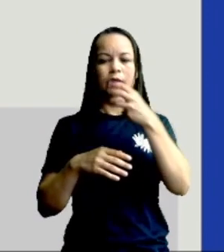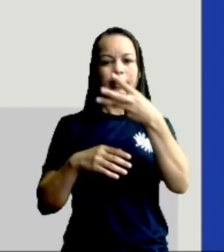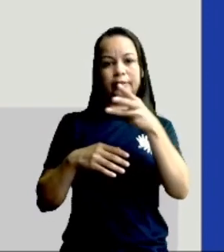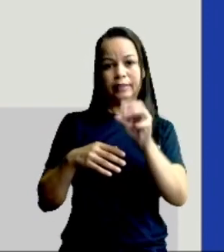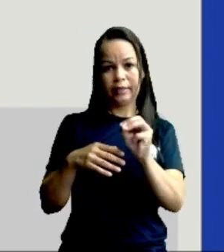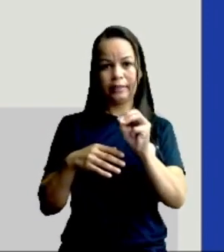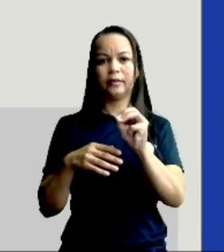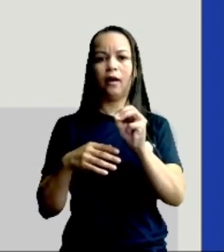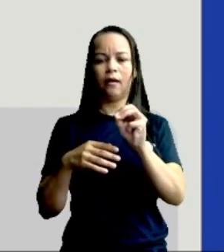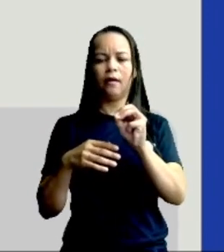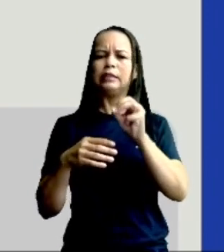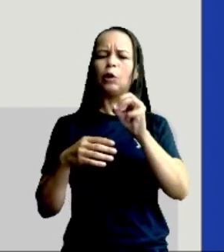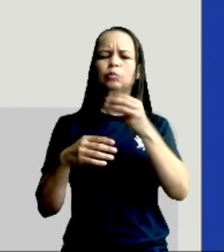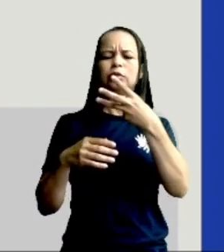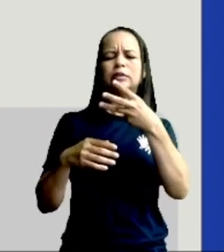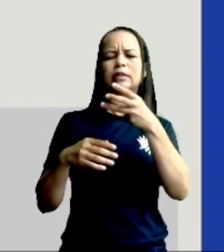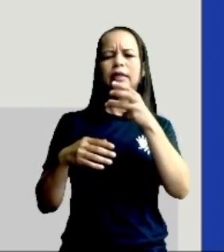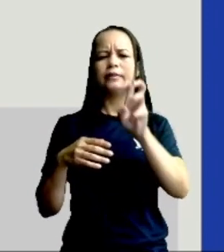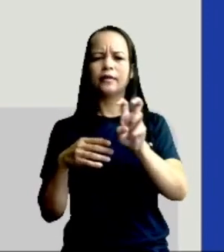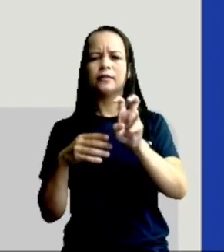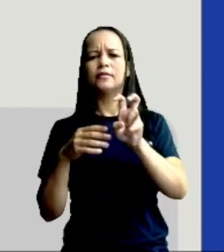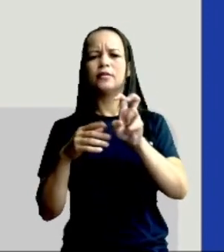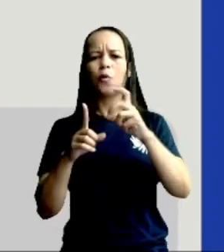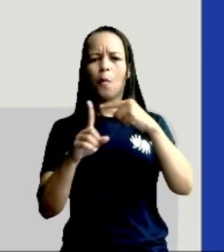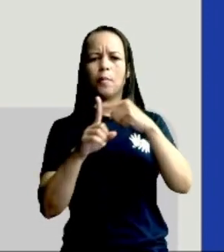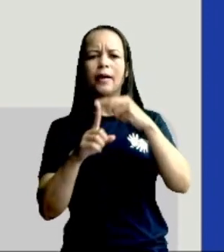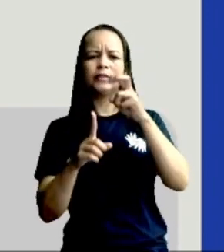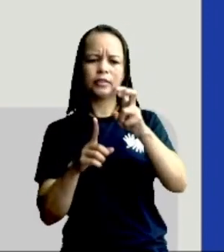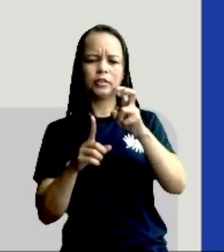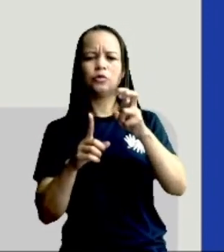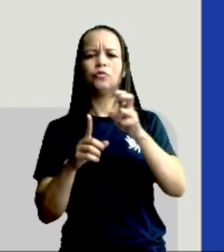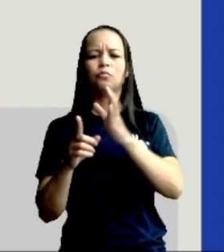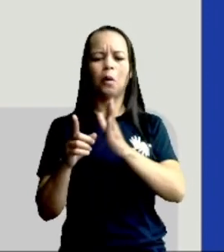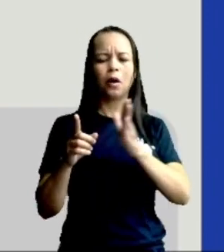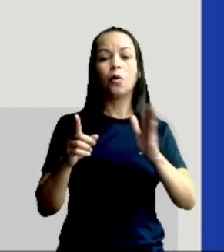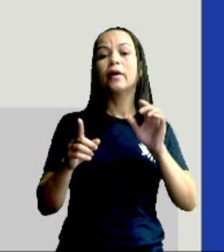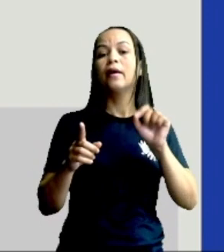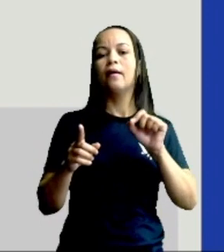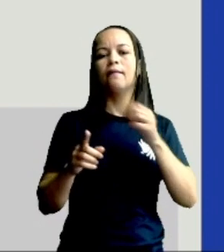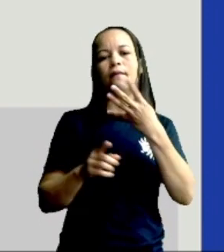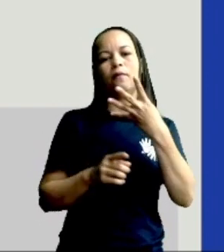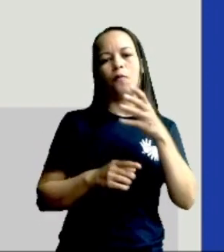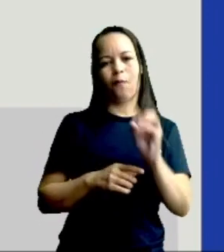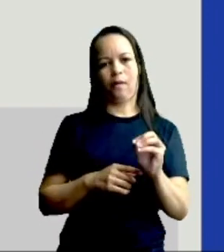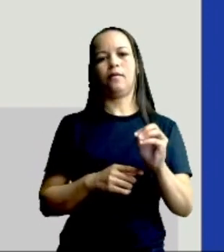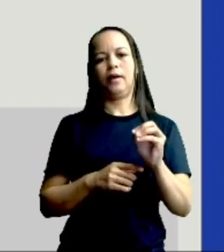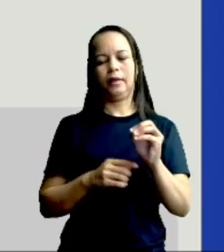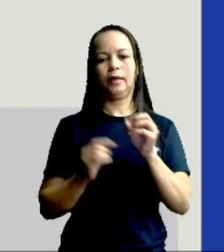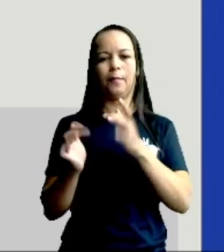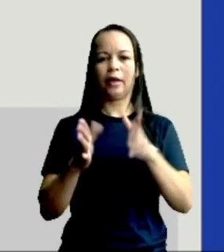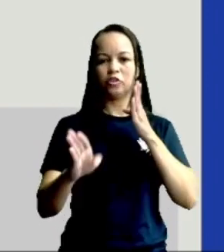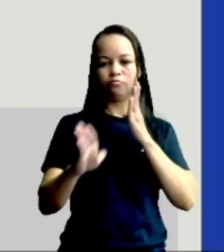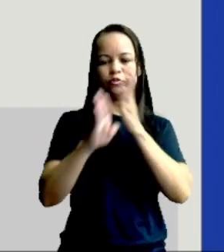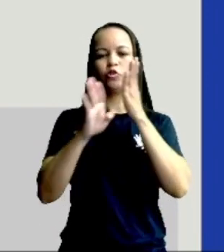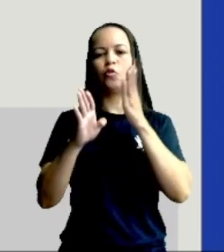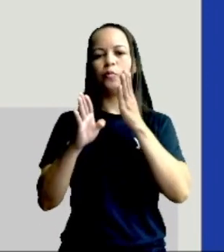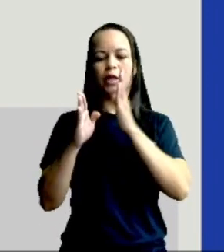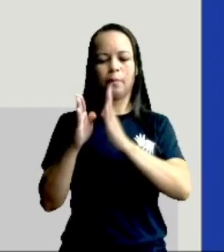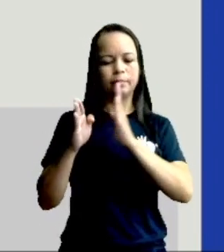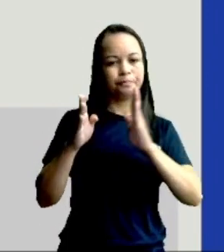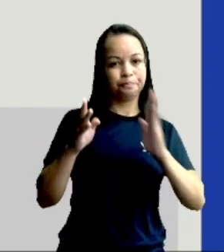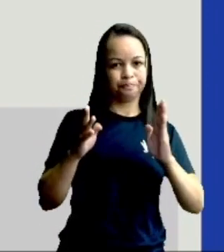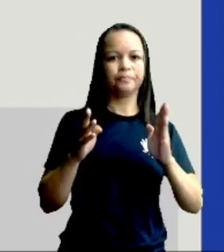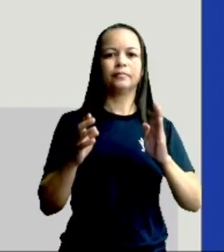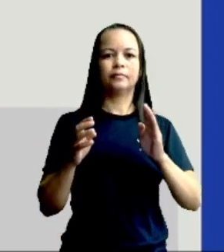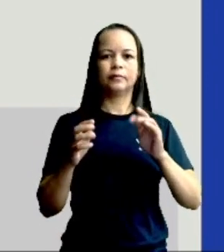Então, a gente precisa ver a regularidade da sequência para que a gente possa descobrir o termo que vem em